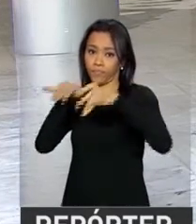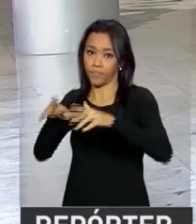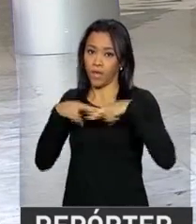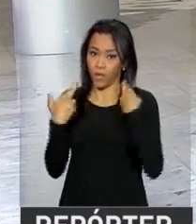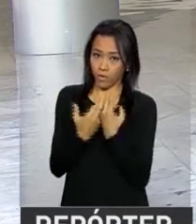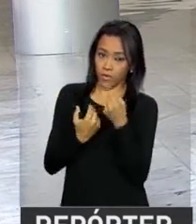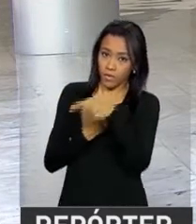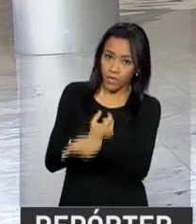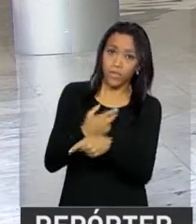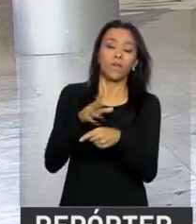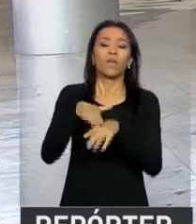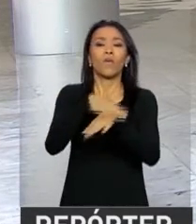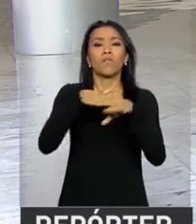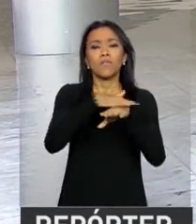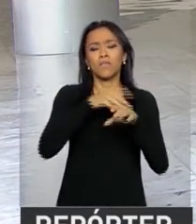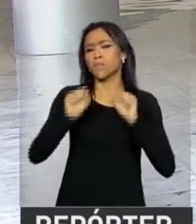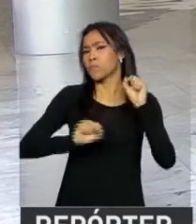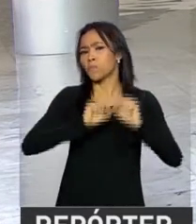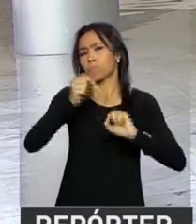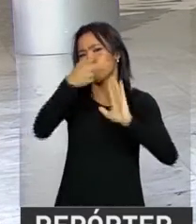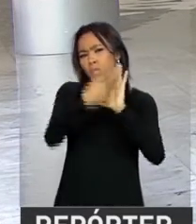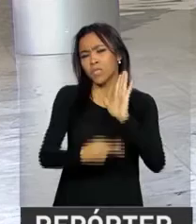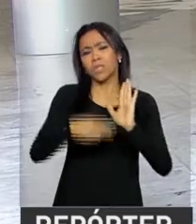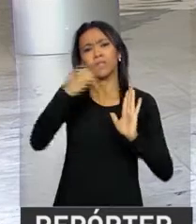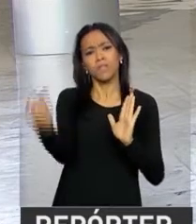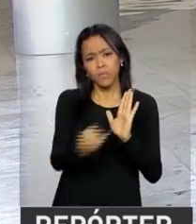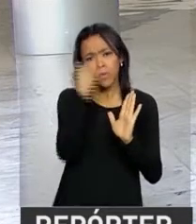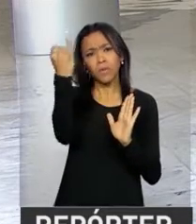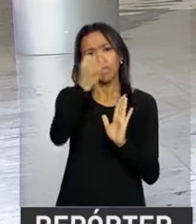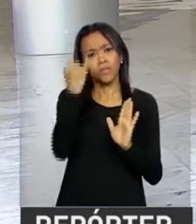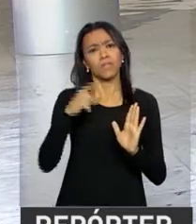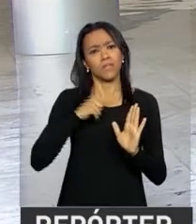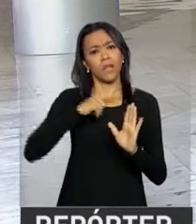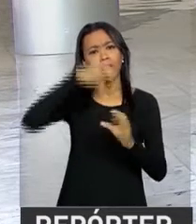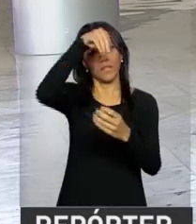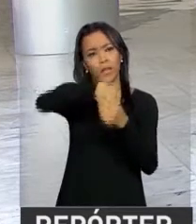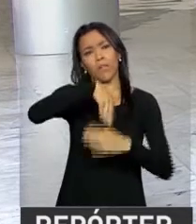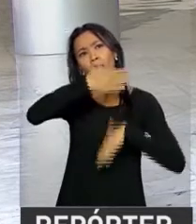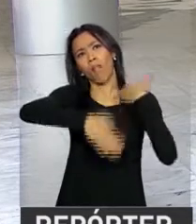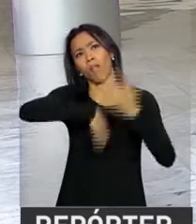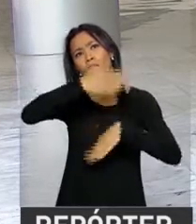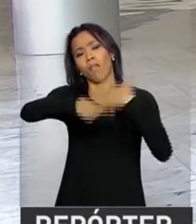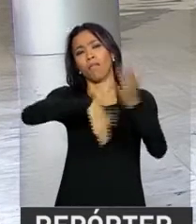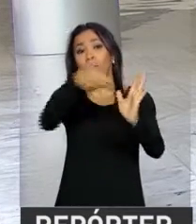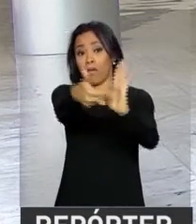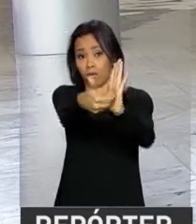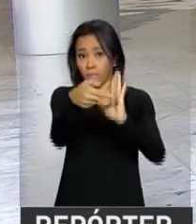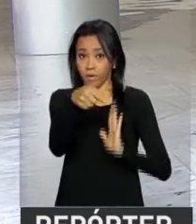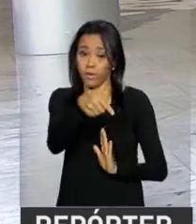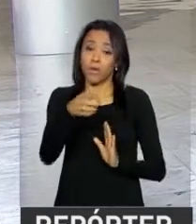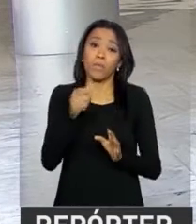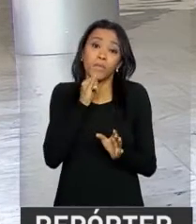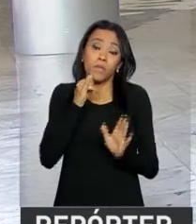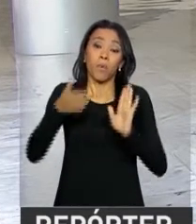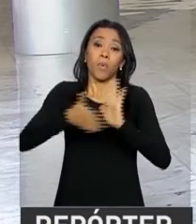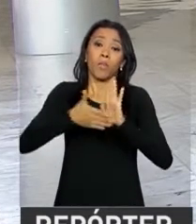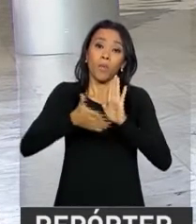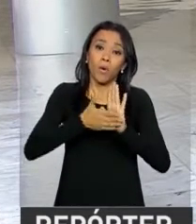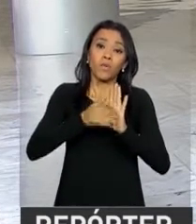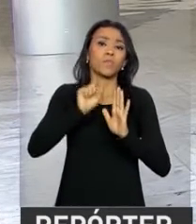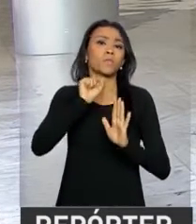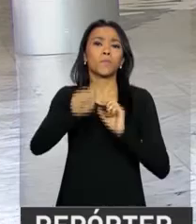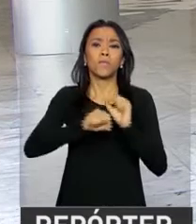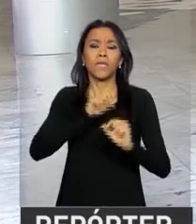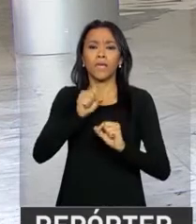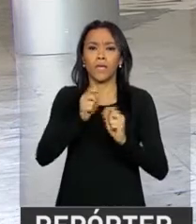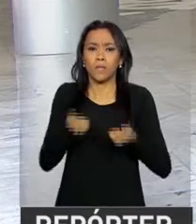ministros e líderes sobre projetos importantes para o governo que estão na câmara dos deputados como por exemplo a proposta de emenda à constituição que trata do